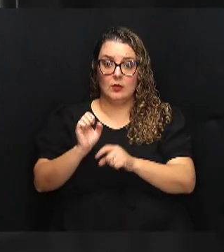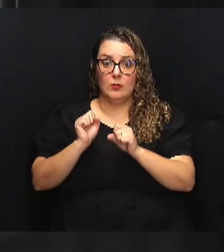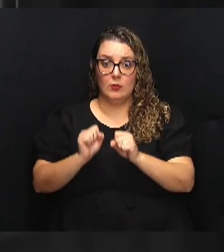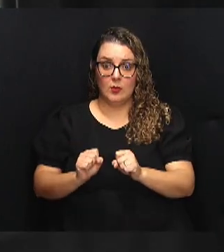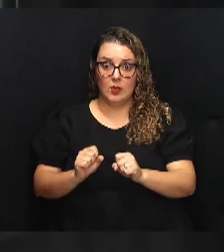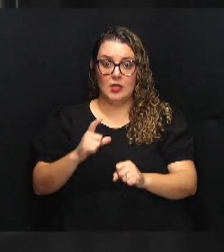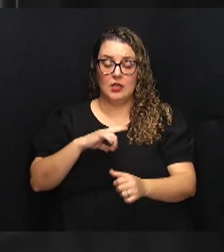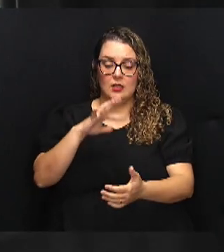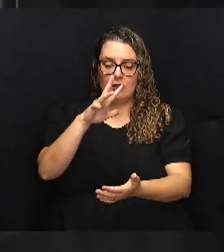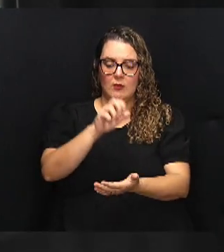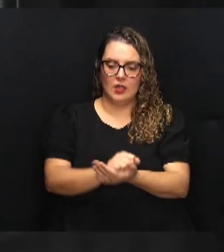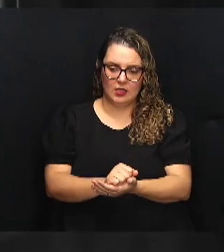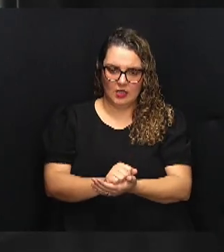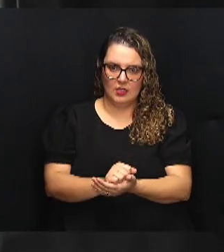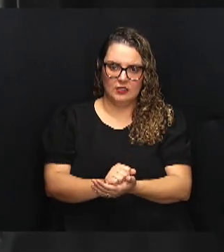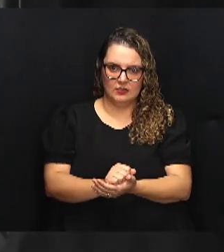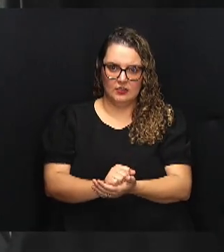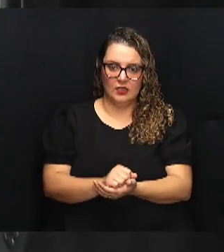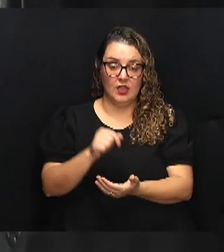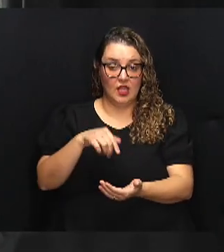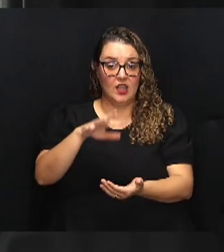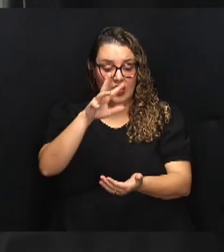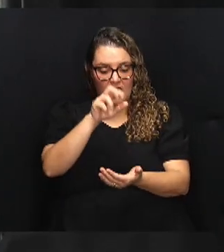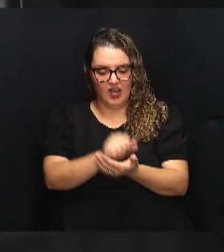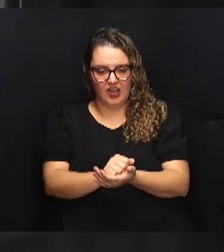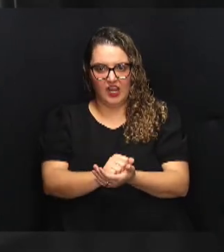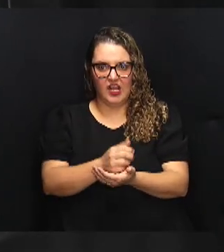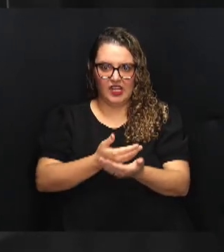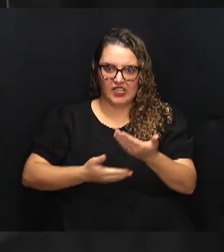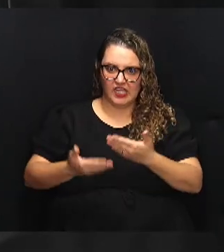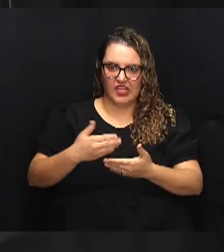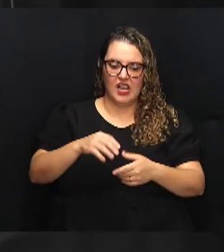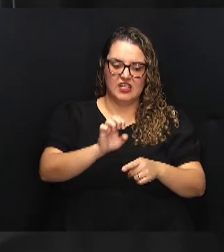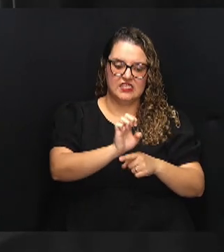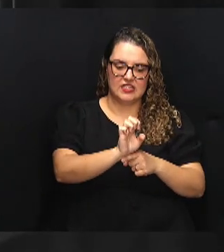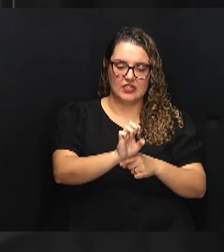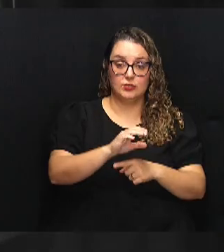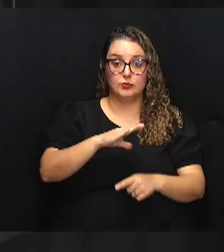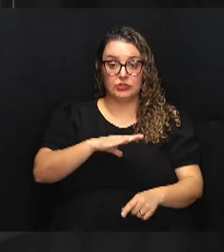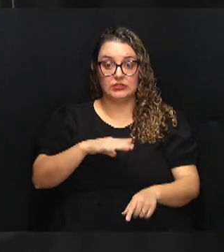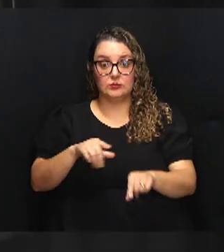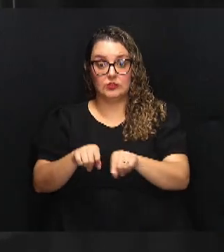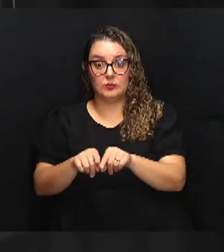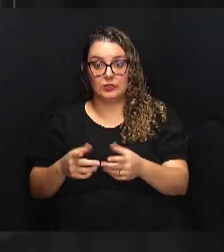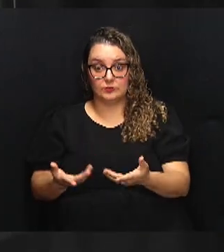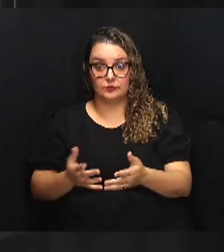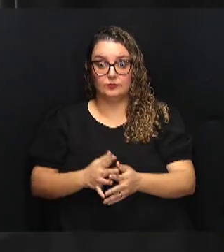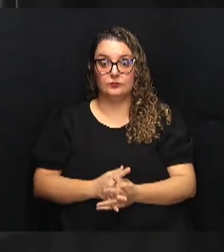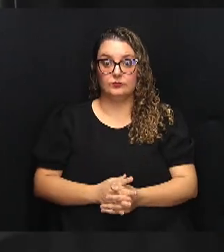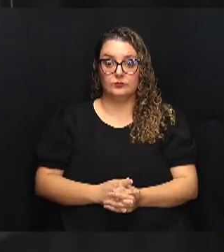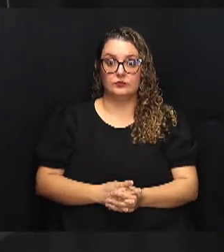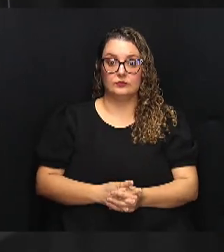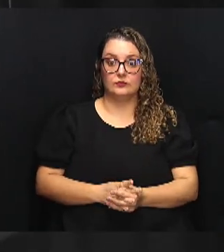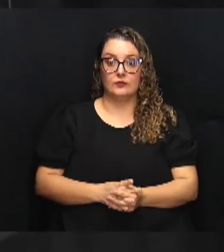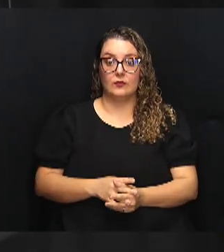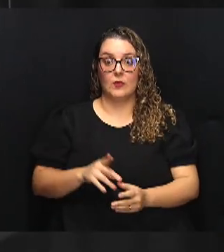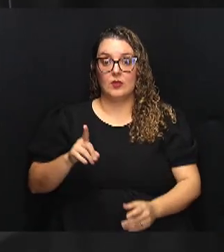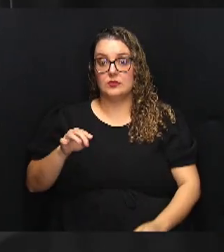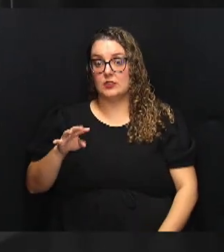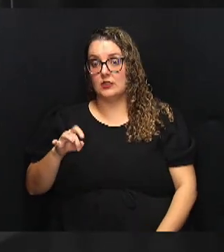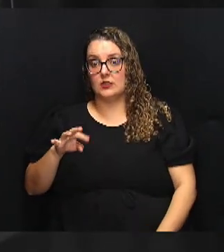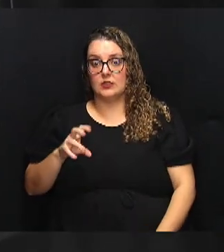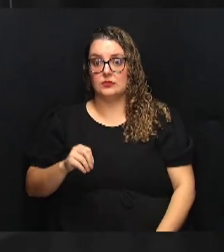um cadastro, e esse cadastro seja integrado entre o Estado e o município, né? Bom, os detentos aqui do CDP de